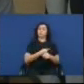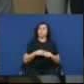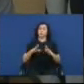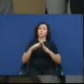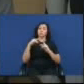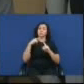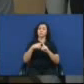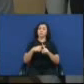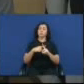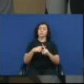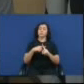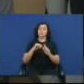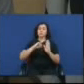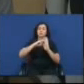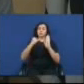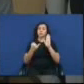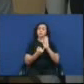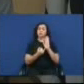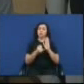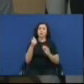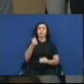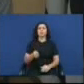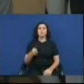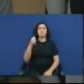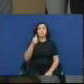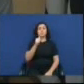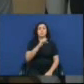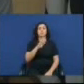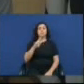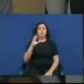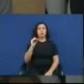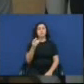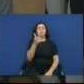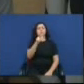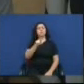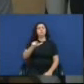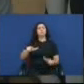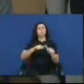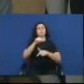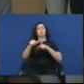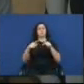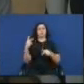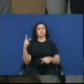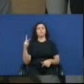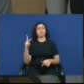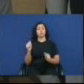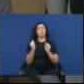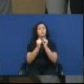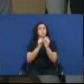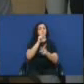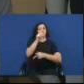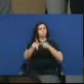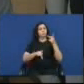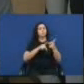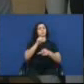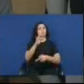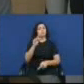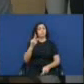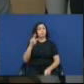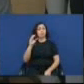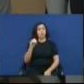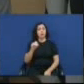a pastoral afro, e a incumbência de continuarmos o trabalho com o nosso povo afro-brasileiro